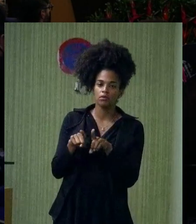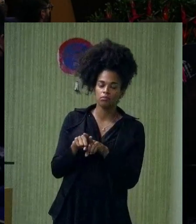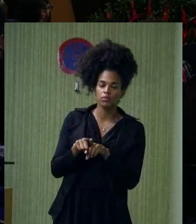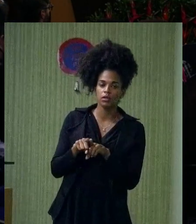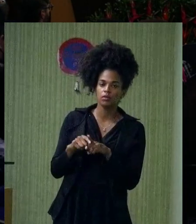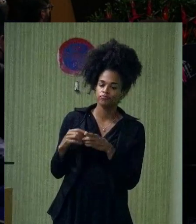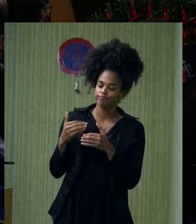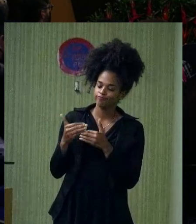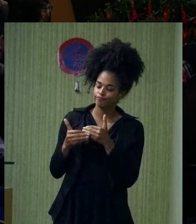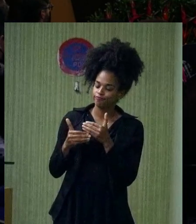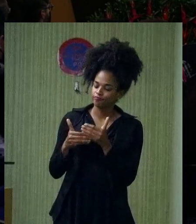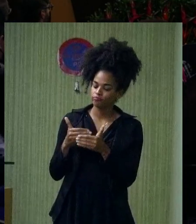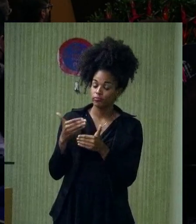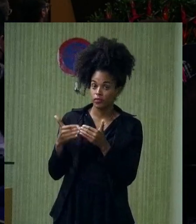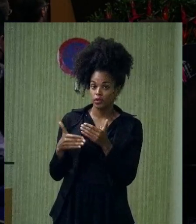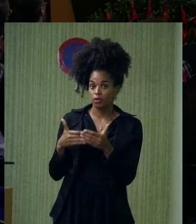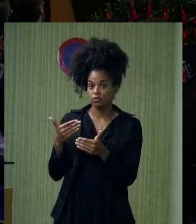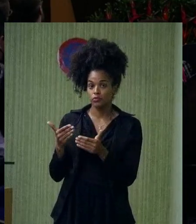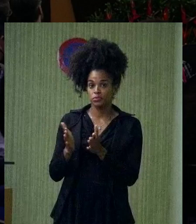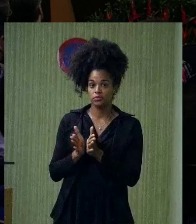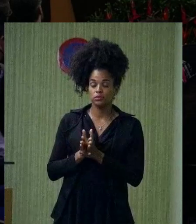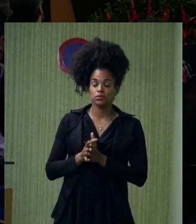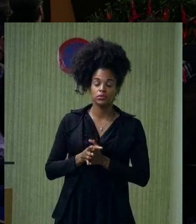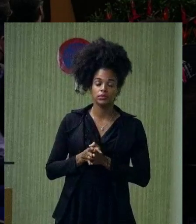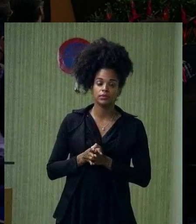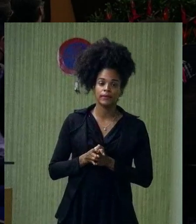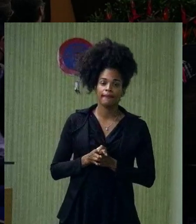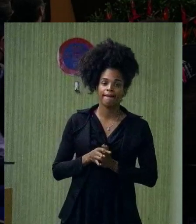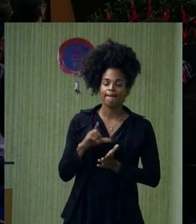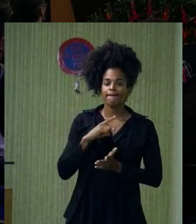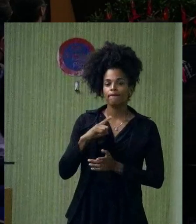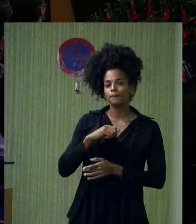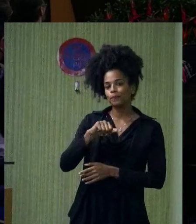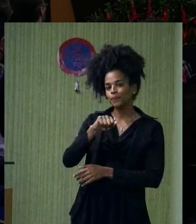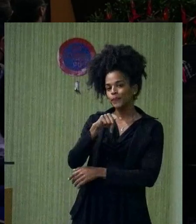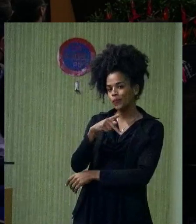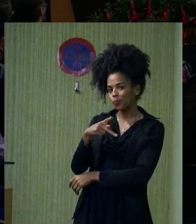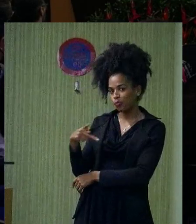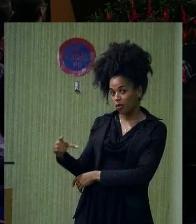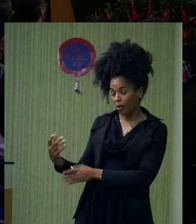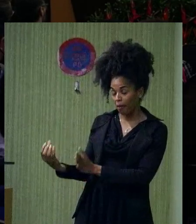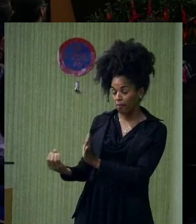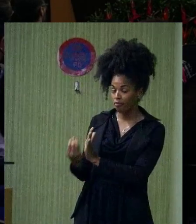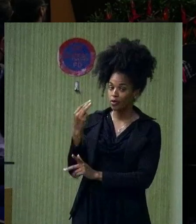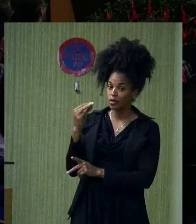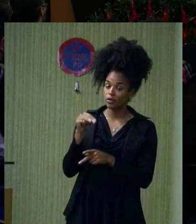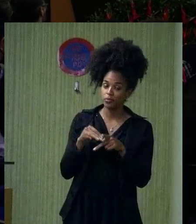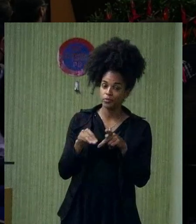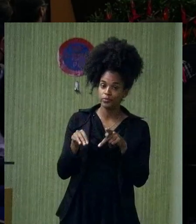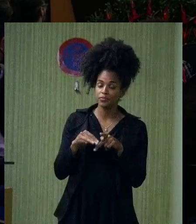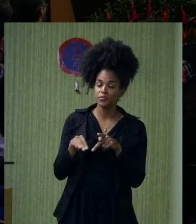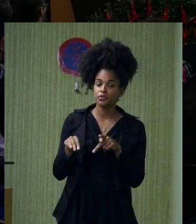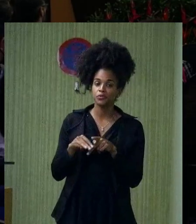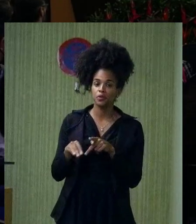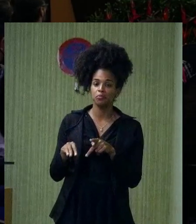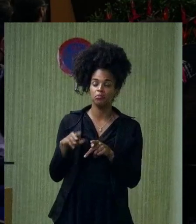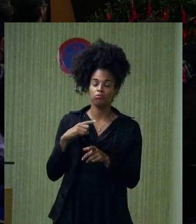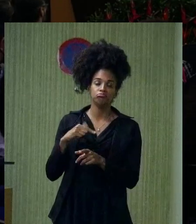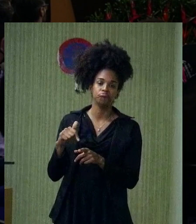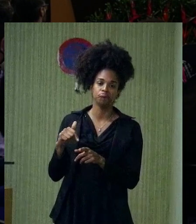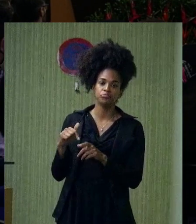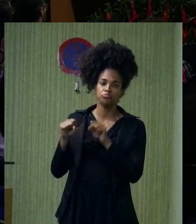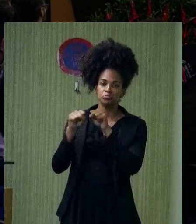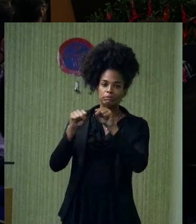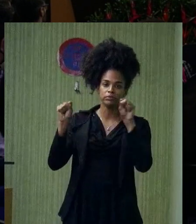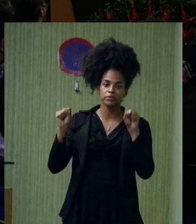també Aqui nós temos um aplicativo que foi feito pelo Ministério Público ali quanto nós não tínhamos sistema nós íamos